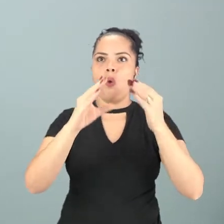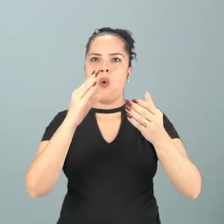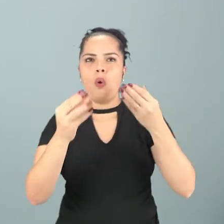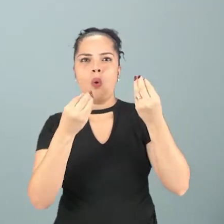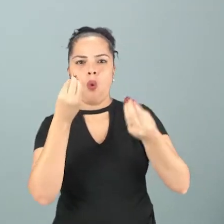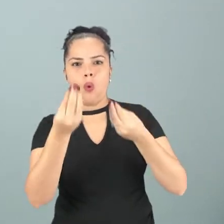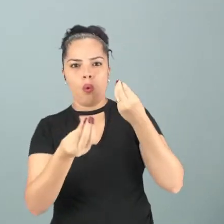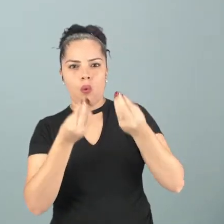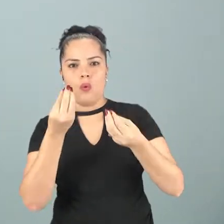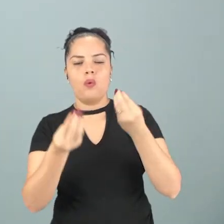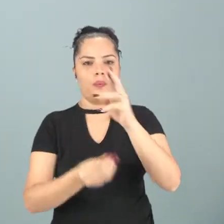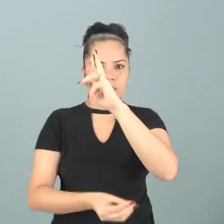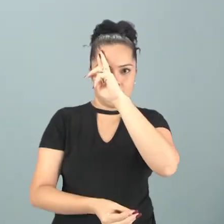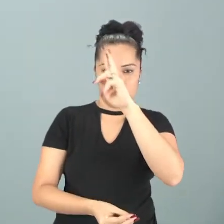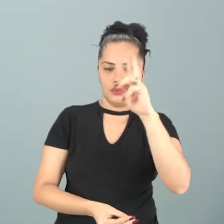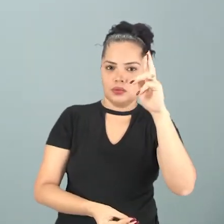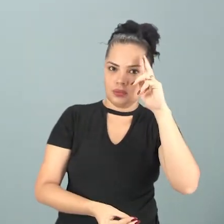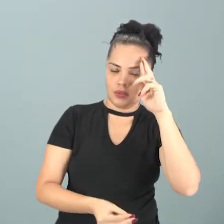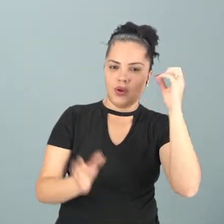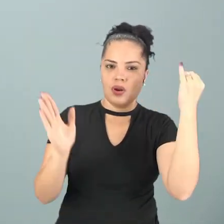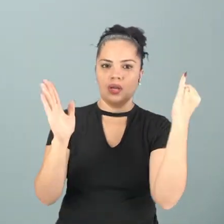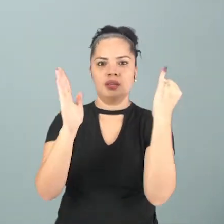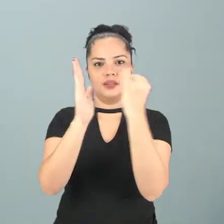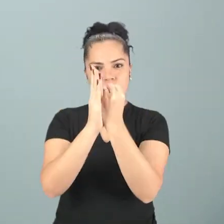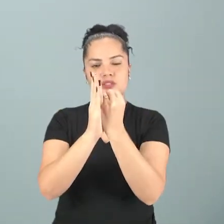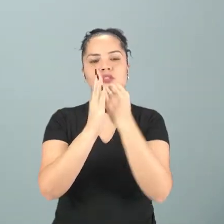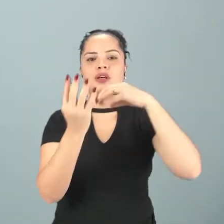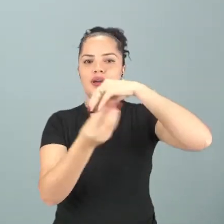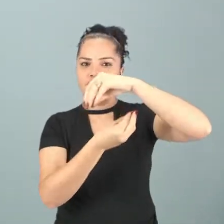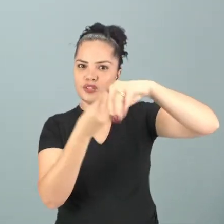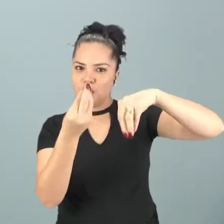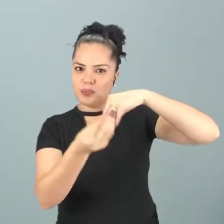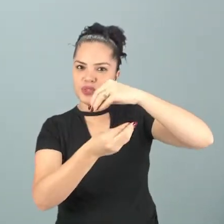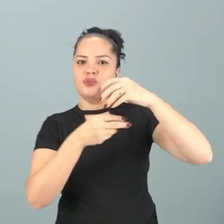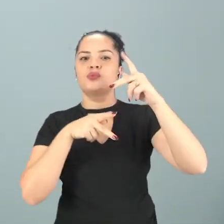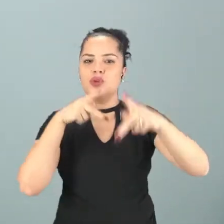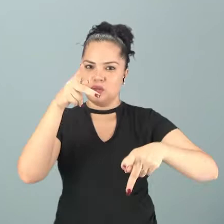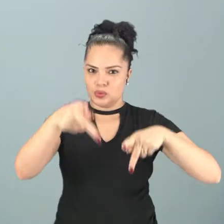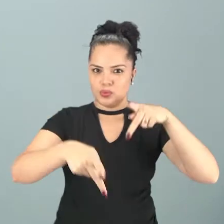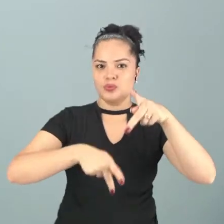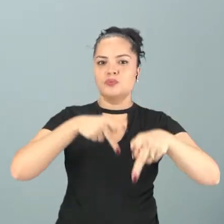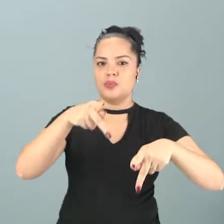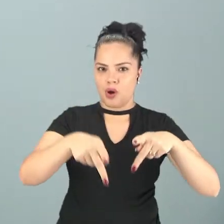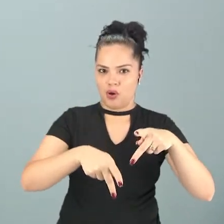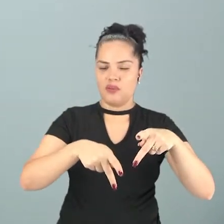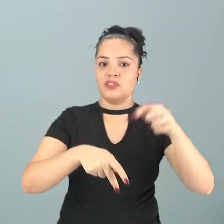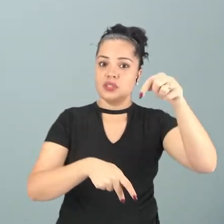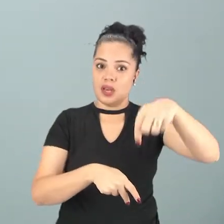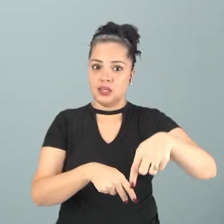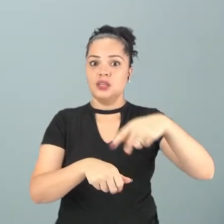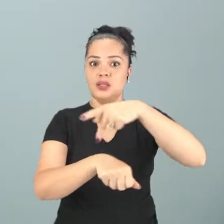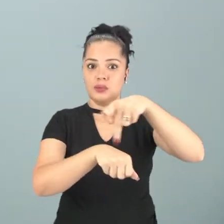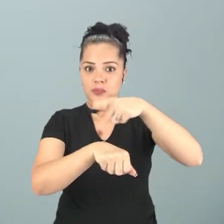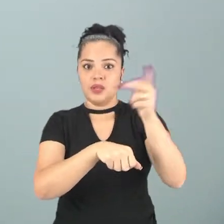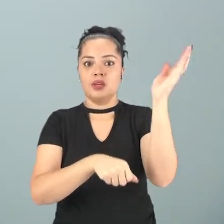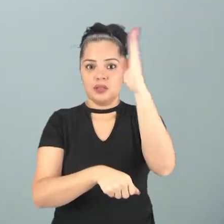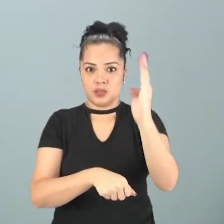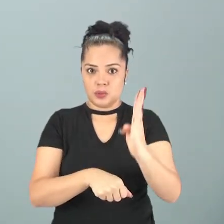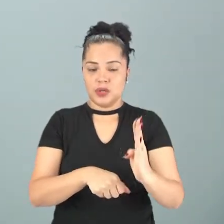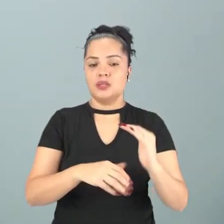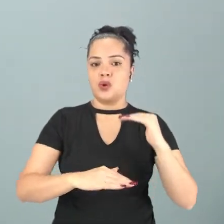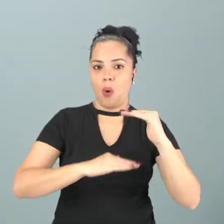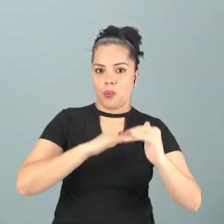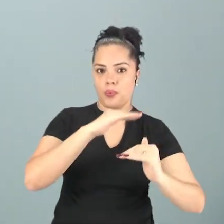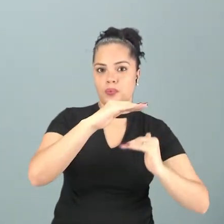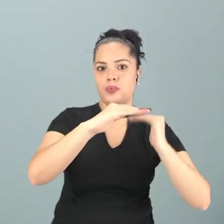história da nossa identidade, da nossa miscigenação, de nós brasileiros, ela é muito fruto desse